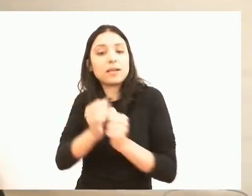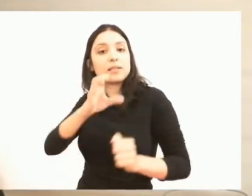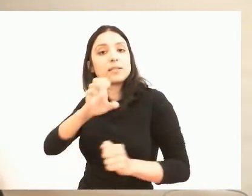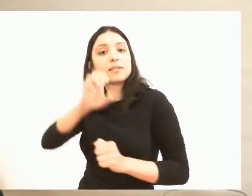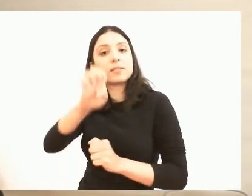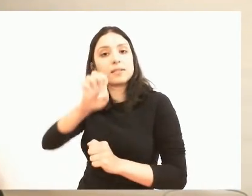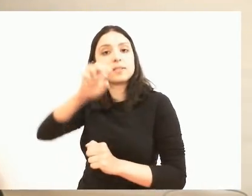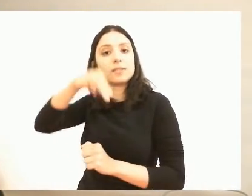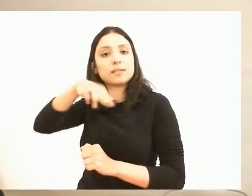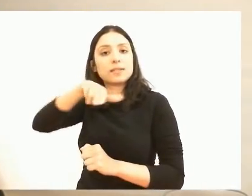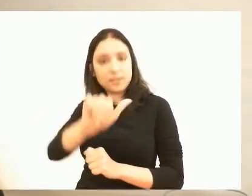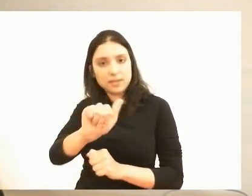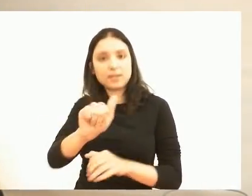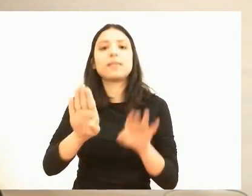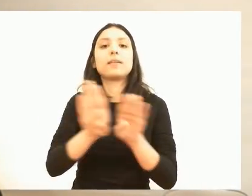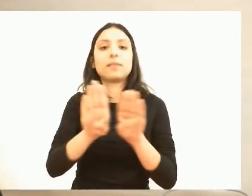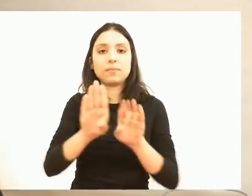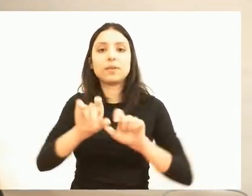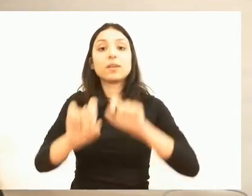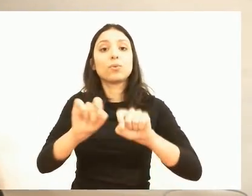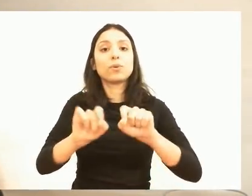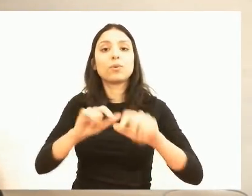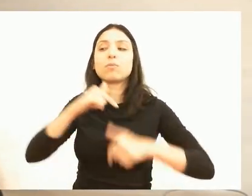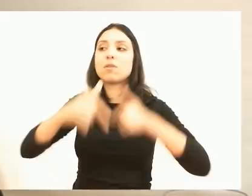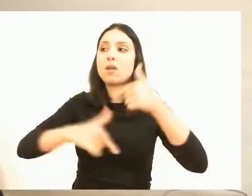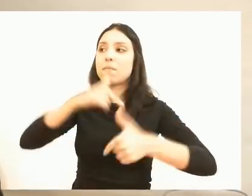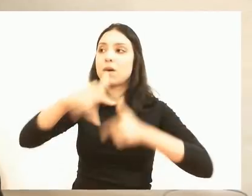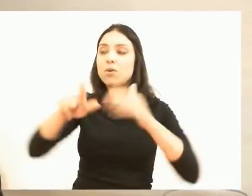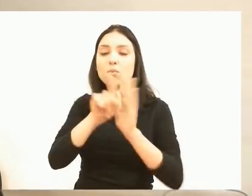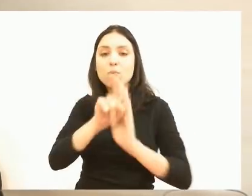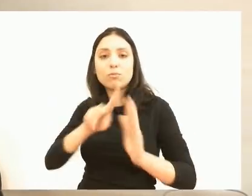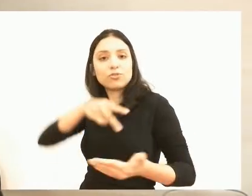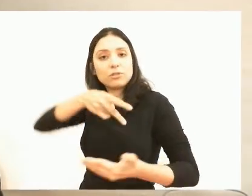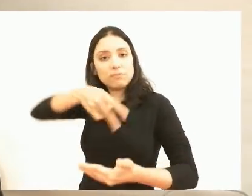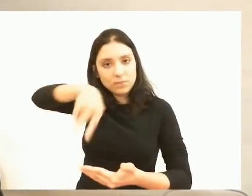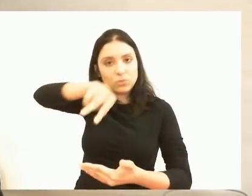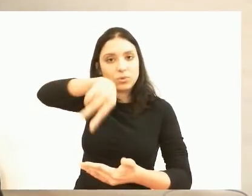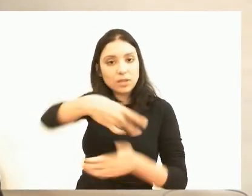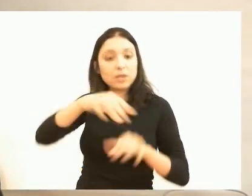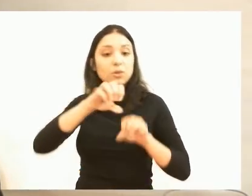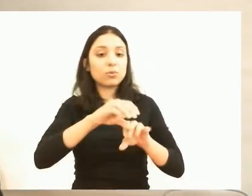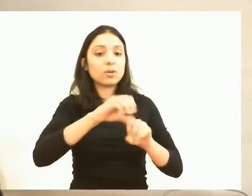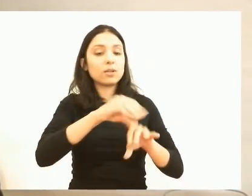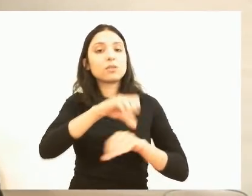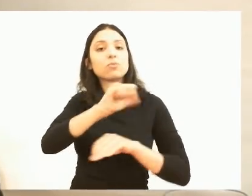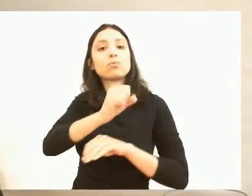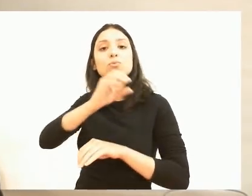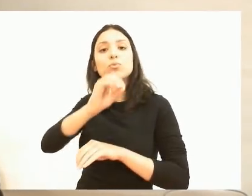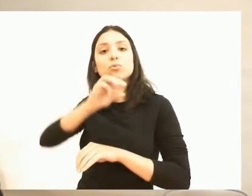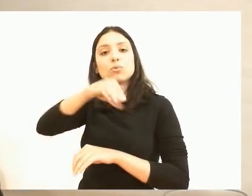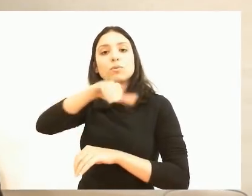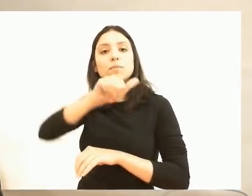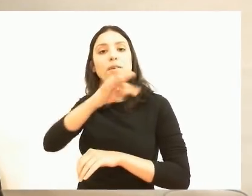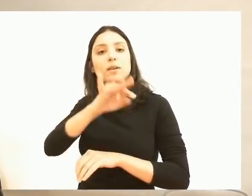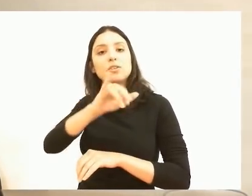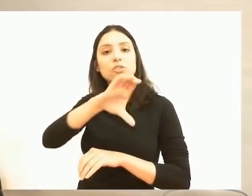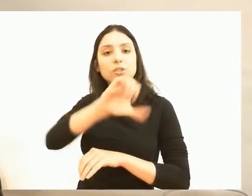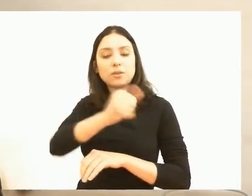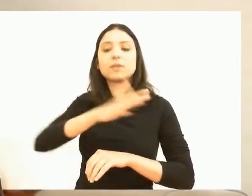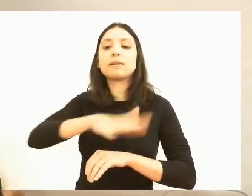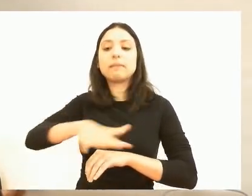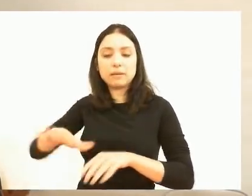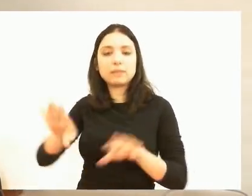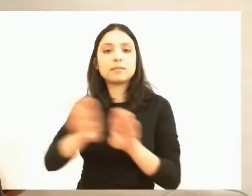o trabalho de dança e educação somática para crianças e adolescentes que também escrevi